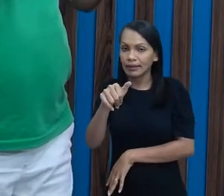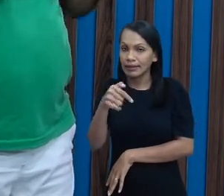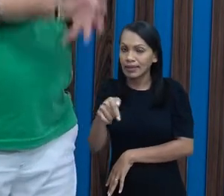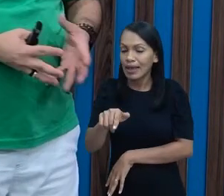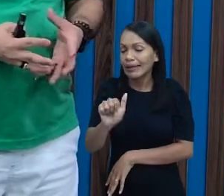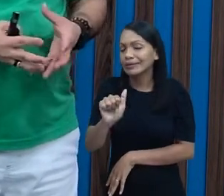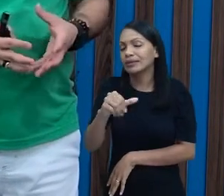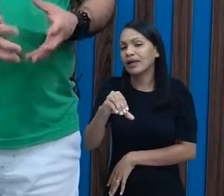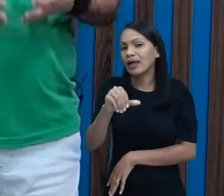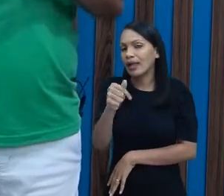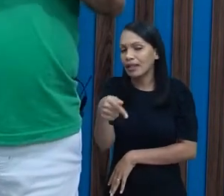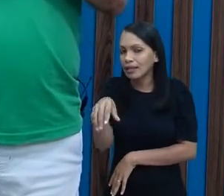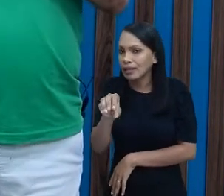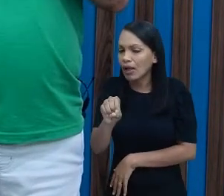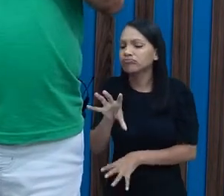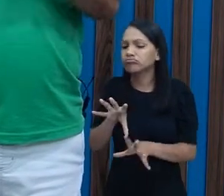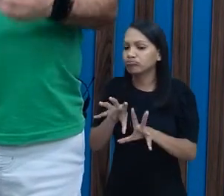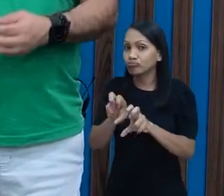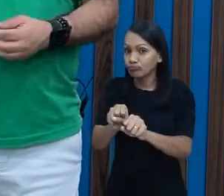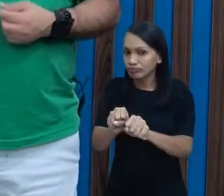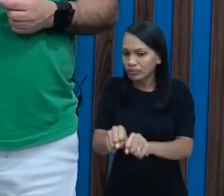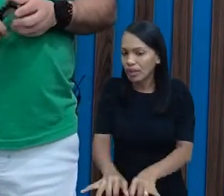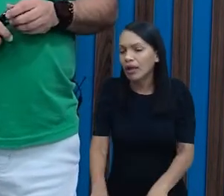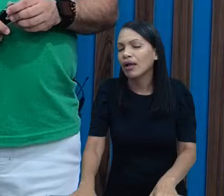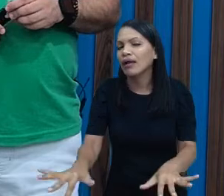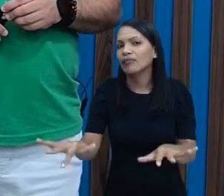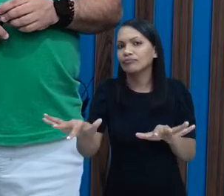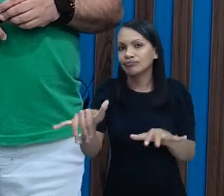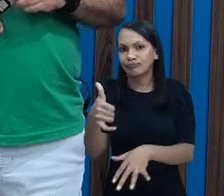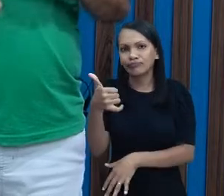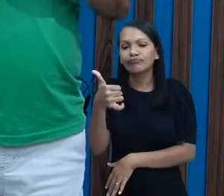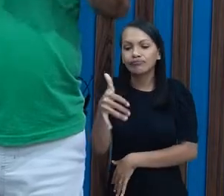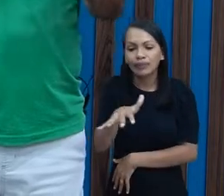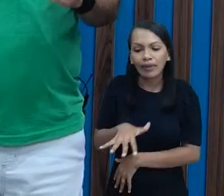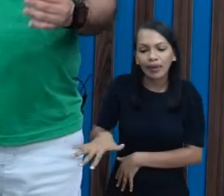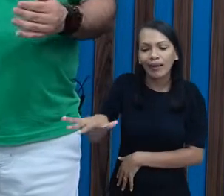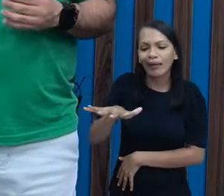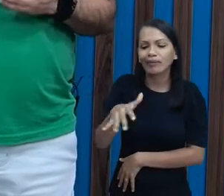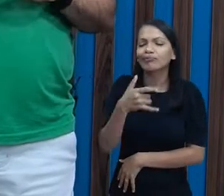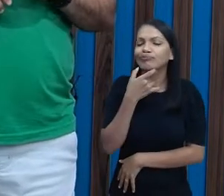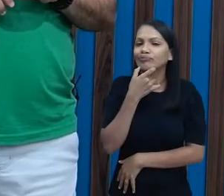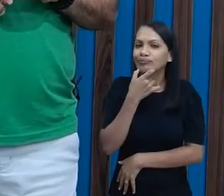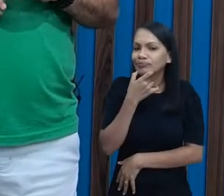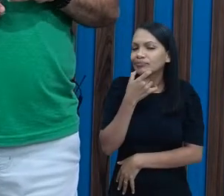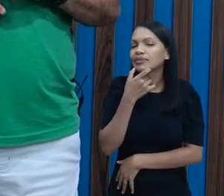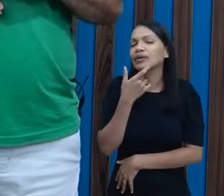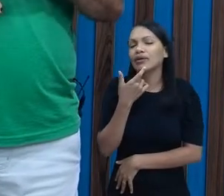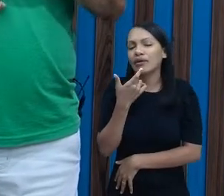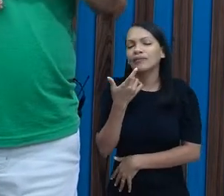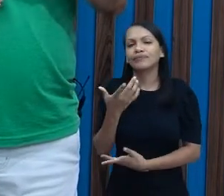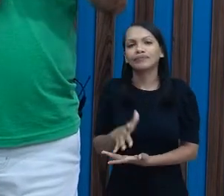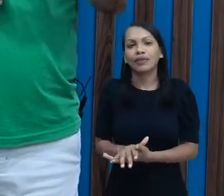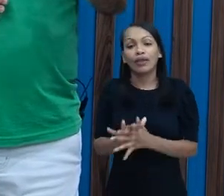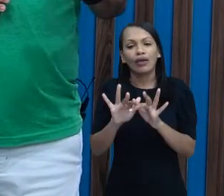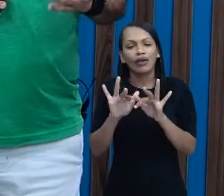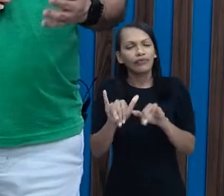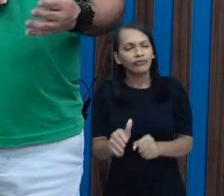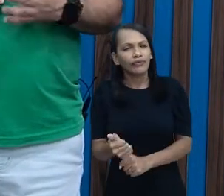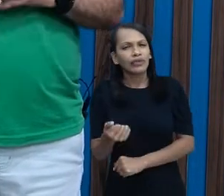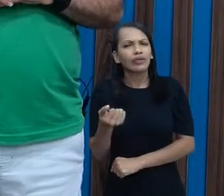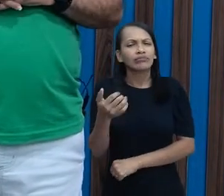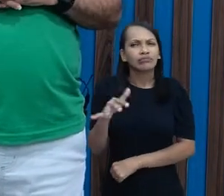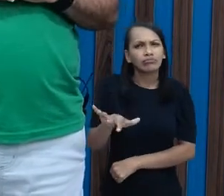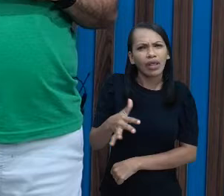continente americano. Então, a gente observa, né, que a partir do final do século XIV,